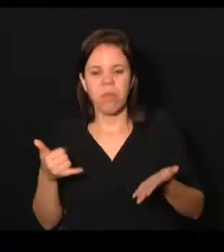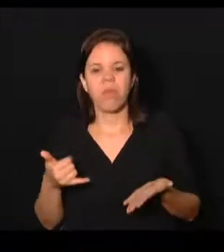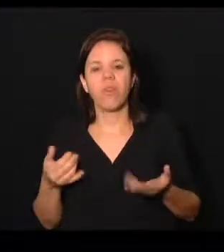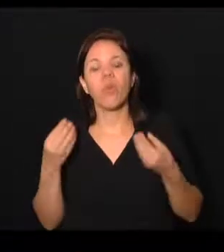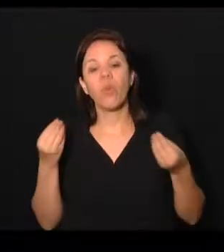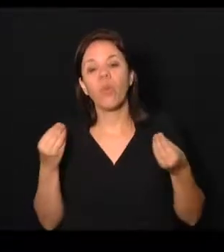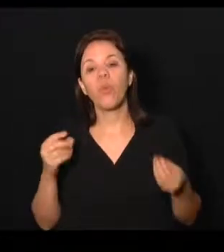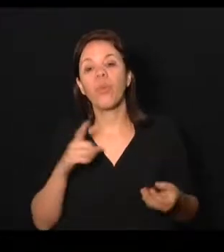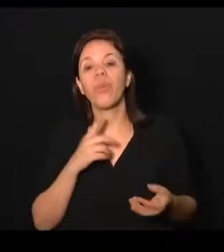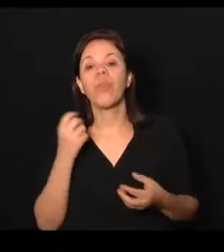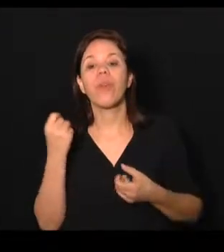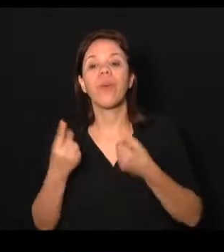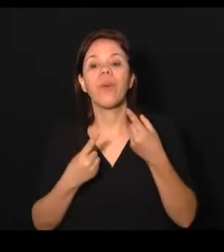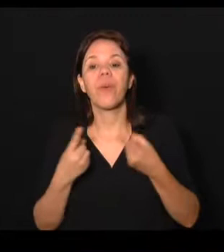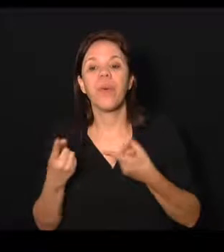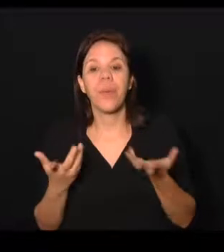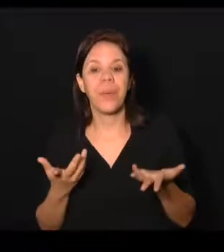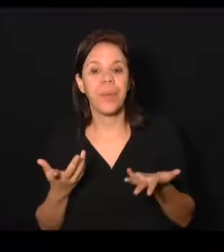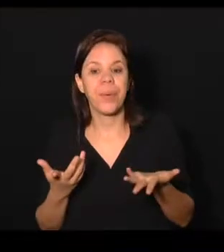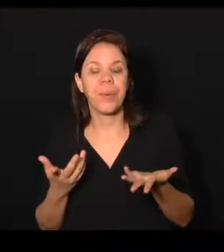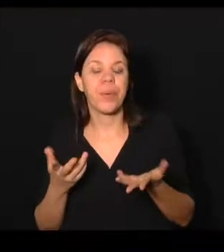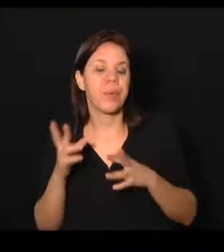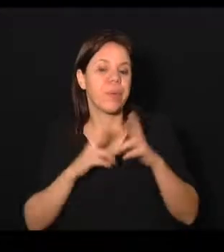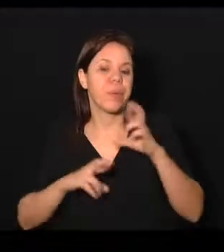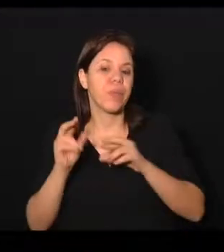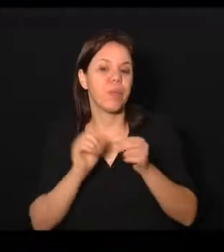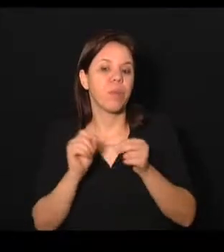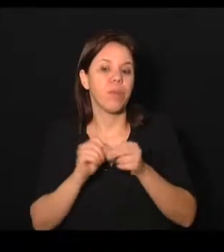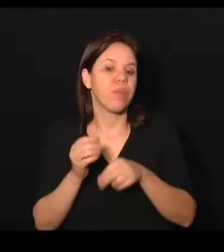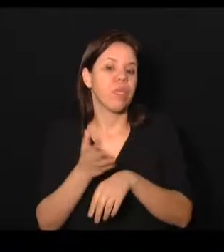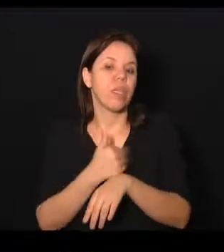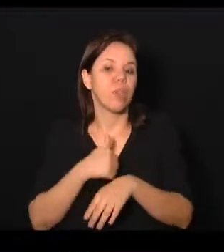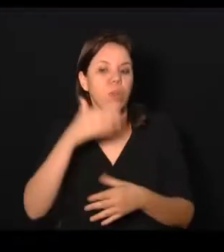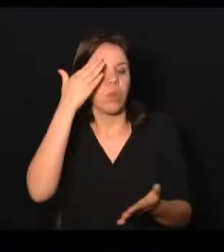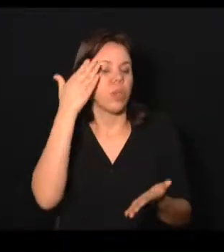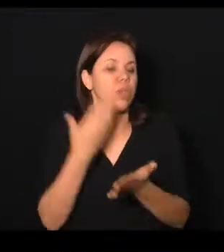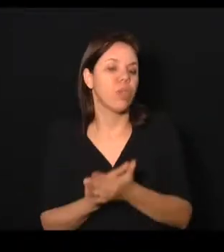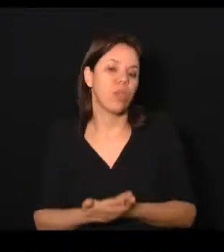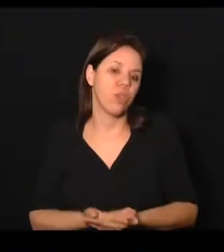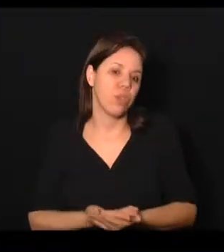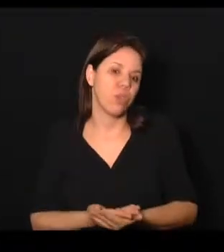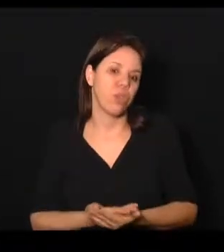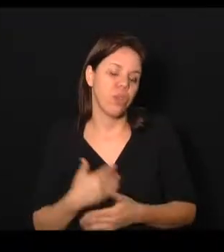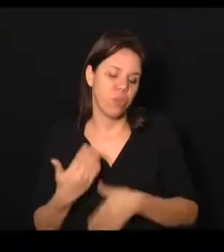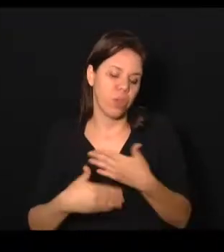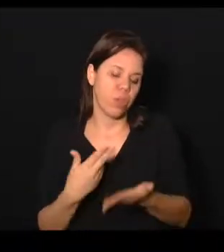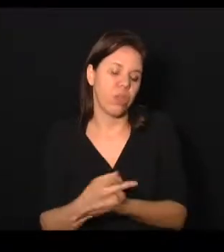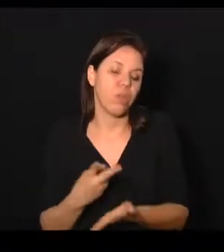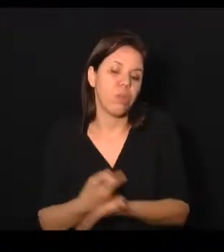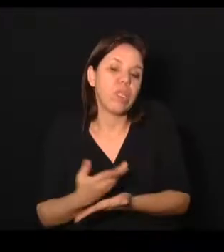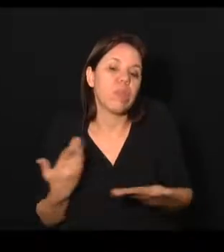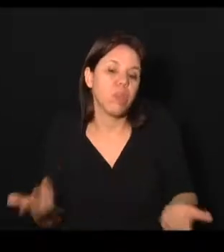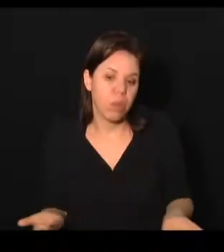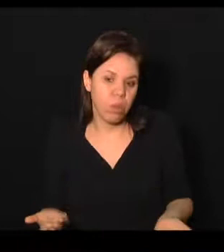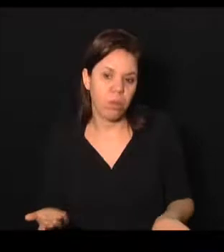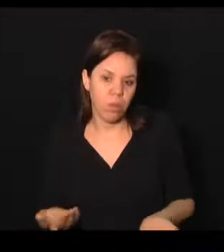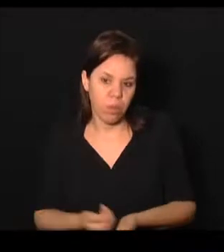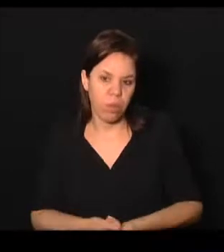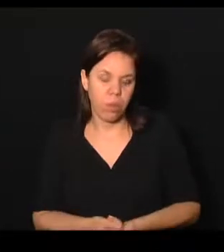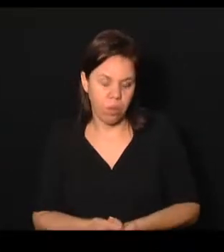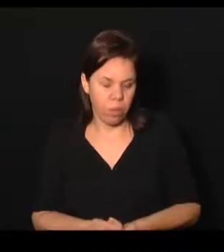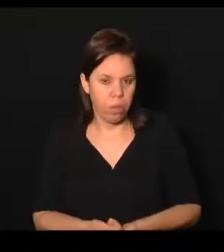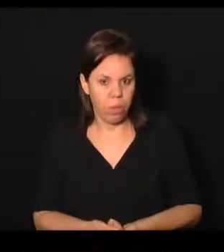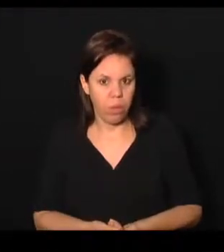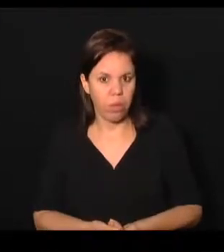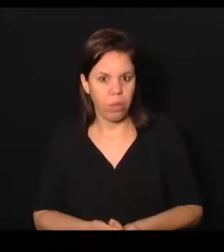Tem algum exame toxicológico que faça antes, ou acredita, ou o processo é o mesmo? Não, o processo é o mesmo, porque